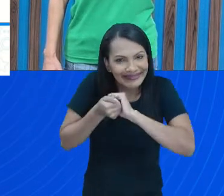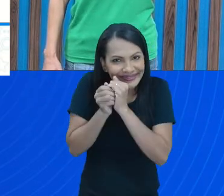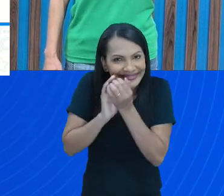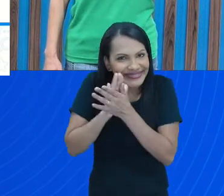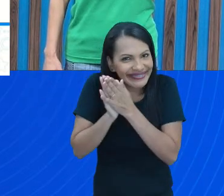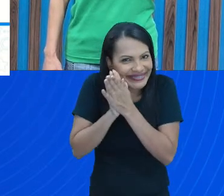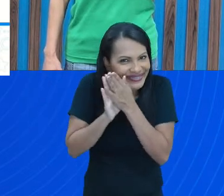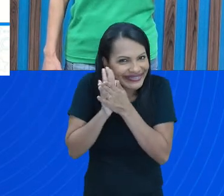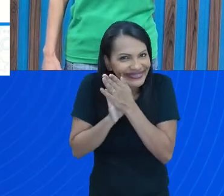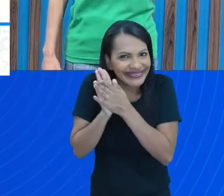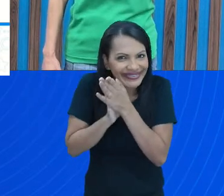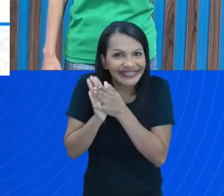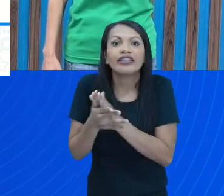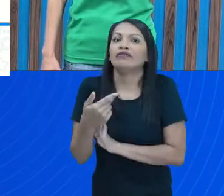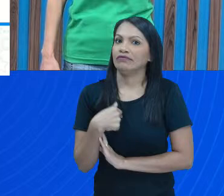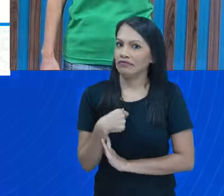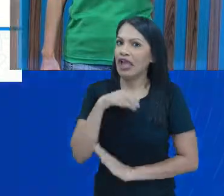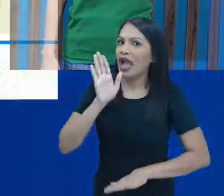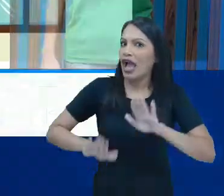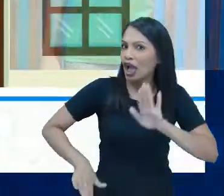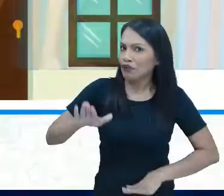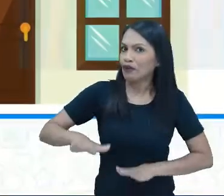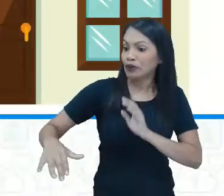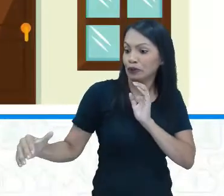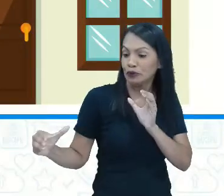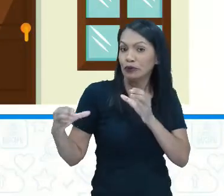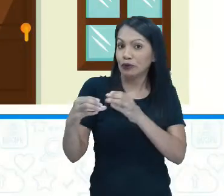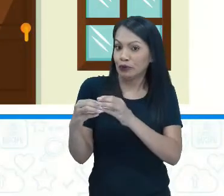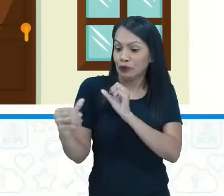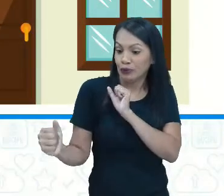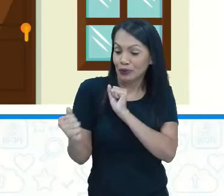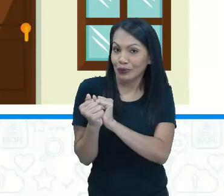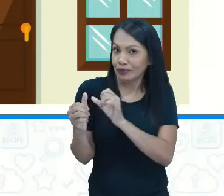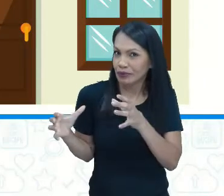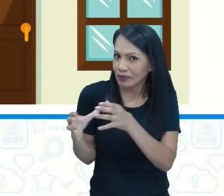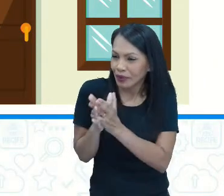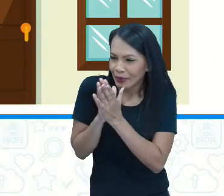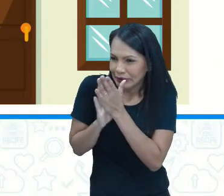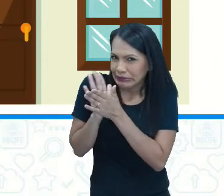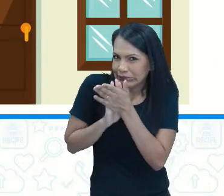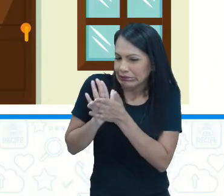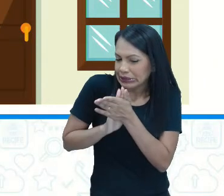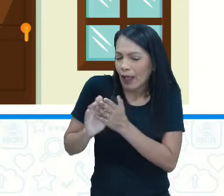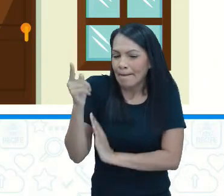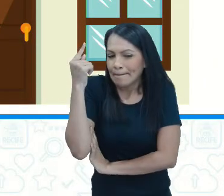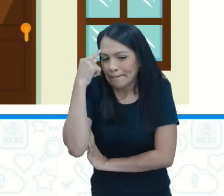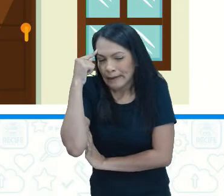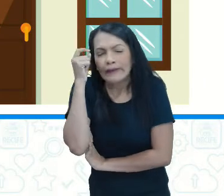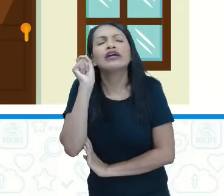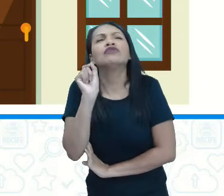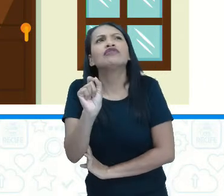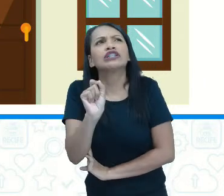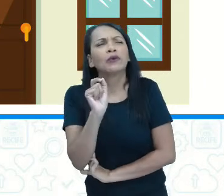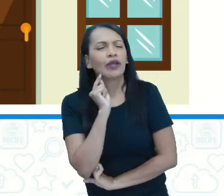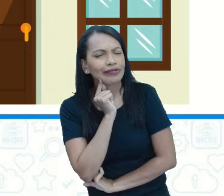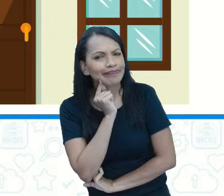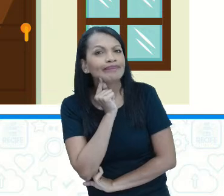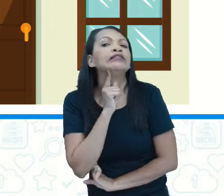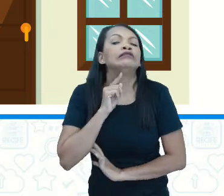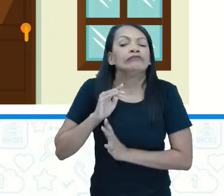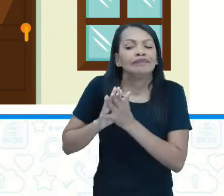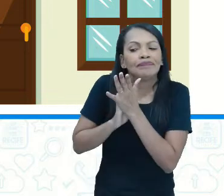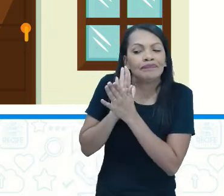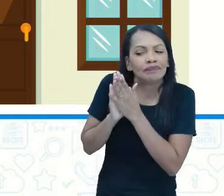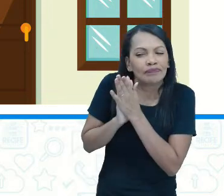vezes eles estão reunidos, não é? Em grupos enormes, não é? Para aprontar, segundo